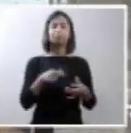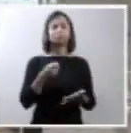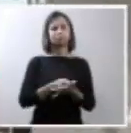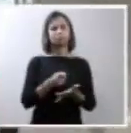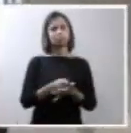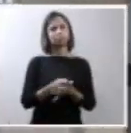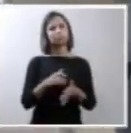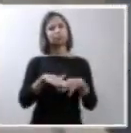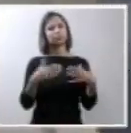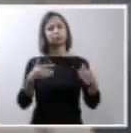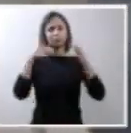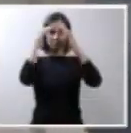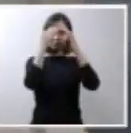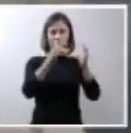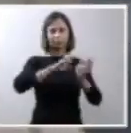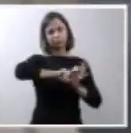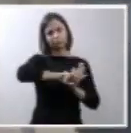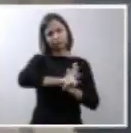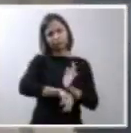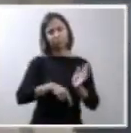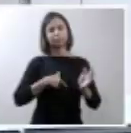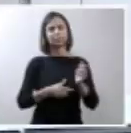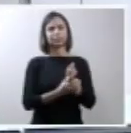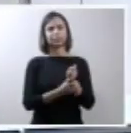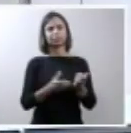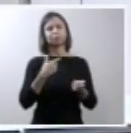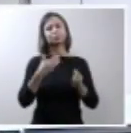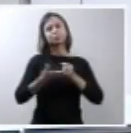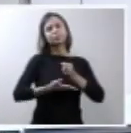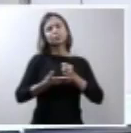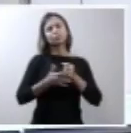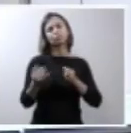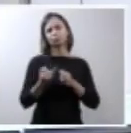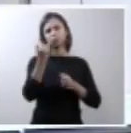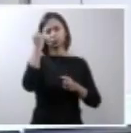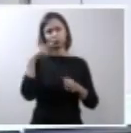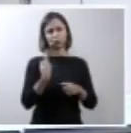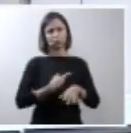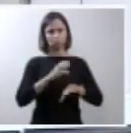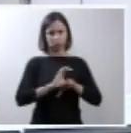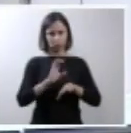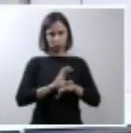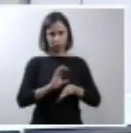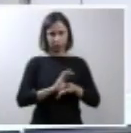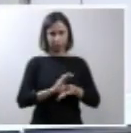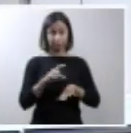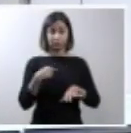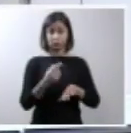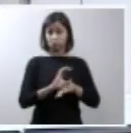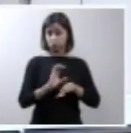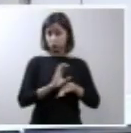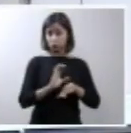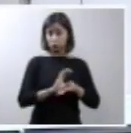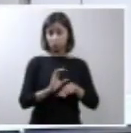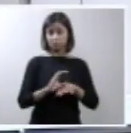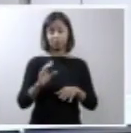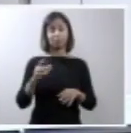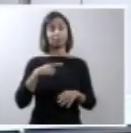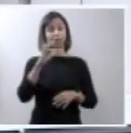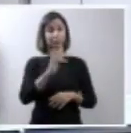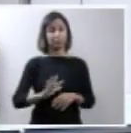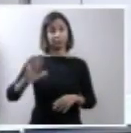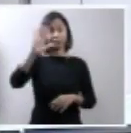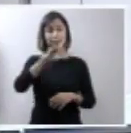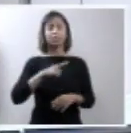intimidade devendo no entanto respeitar a diversidade e garantir princípios fundamentais da nossa Constituição a constituição